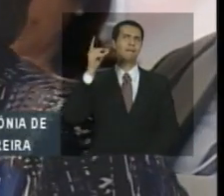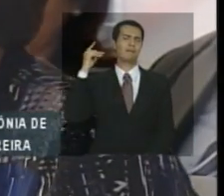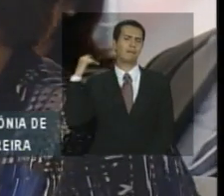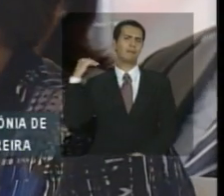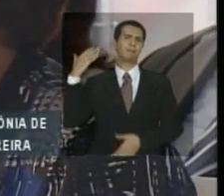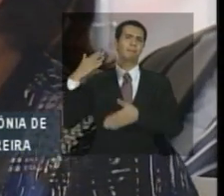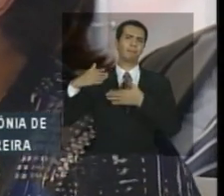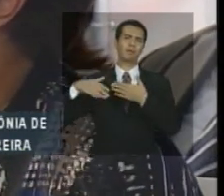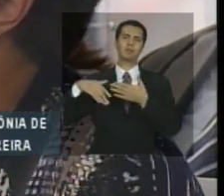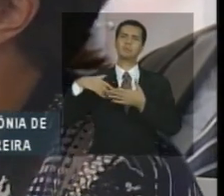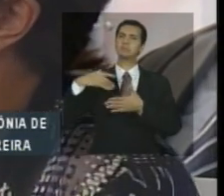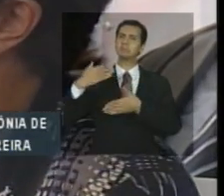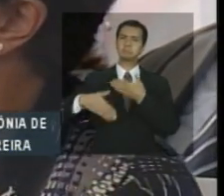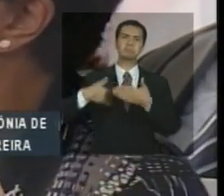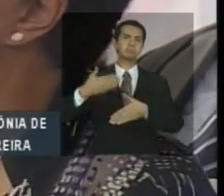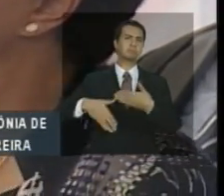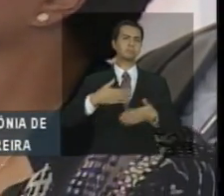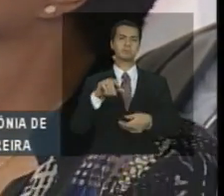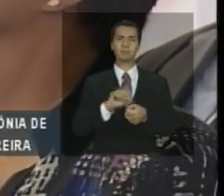presidenta.